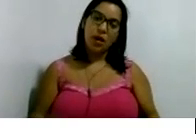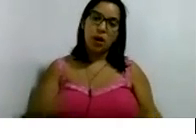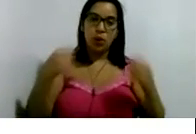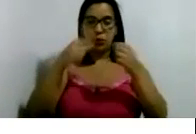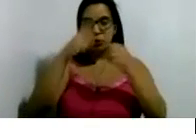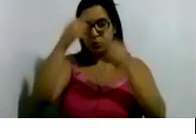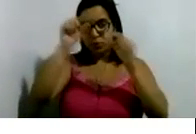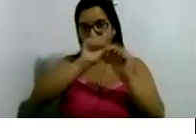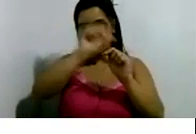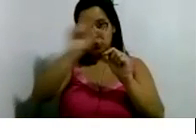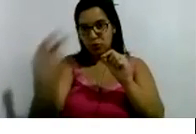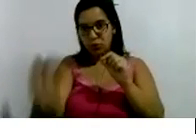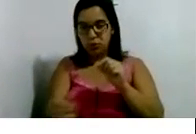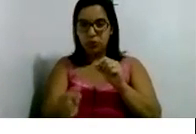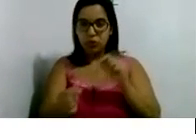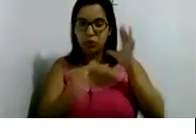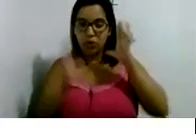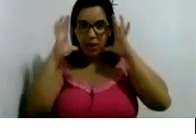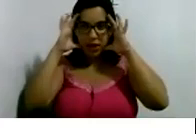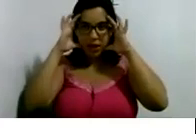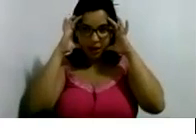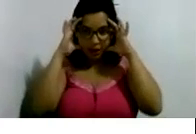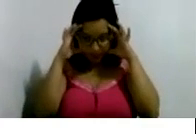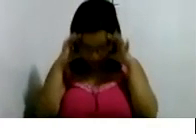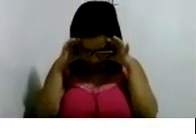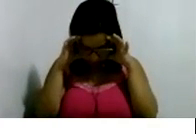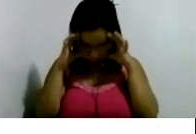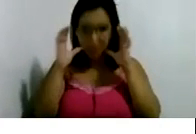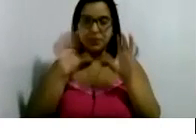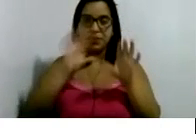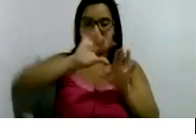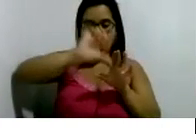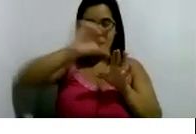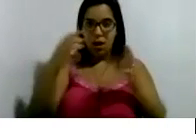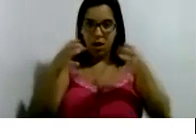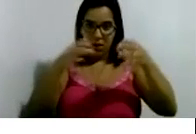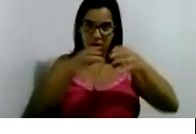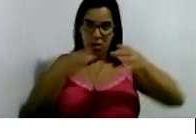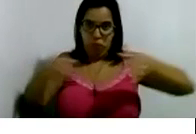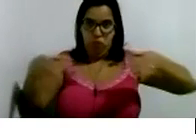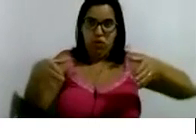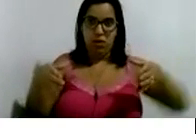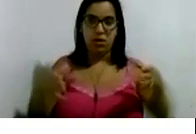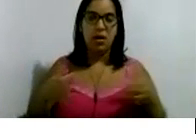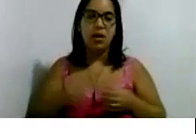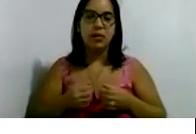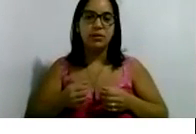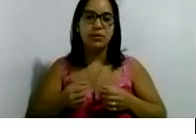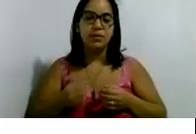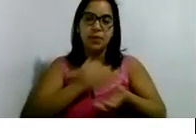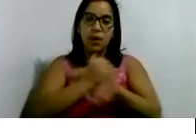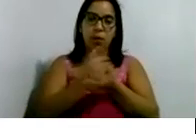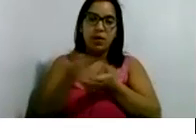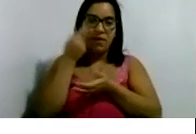mais ereto e a cabeça ainda permanece enorme em relação ao tronco. Então, aqui a gente já começa a ver